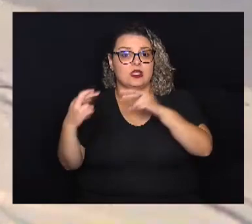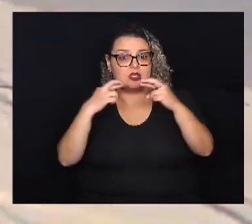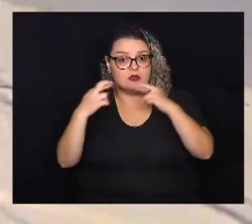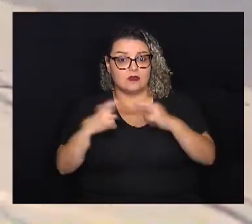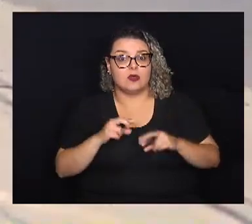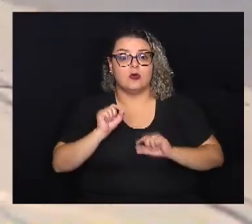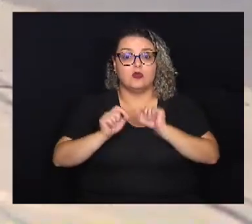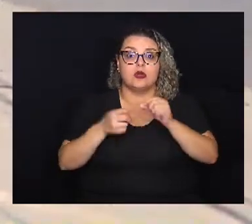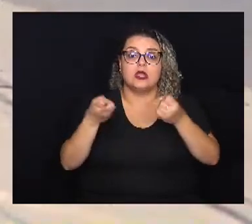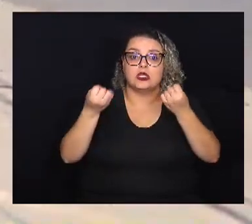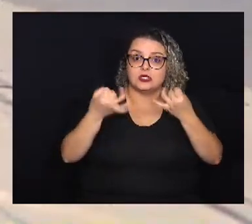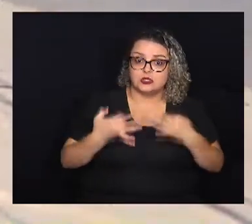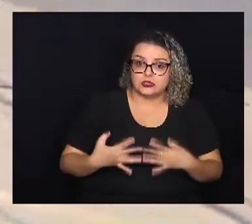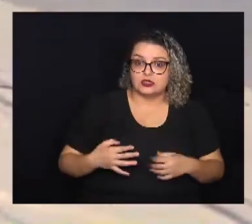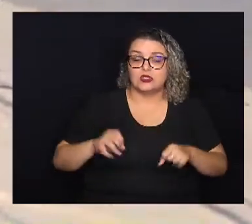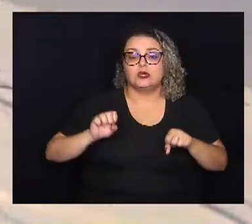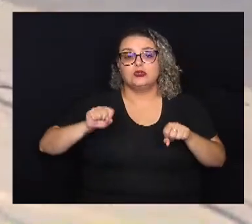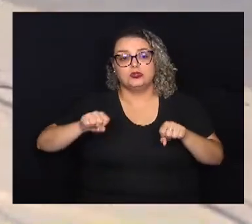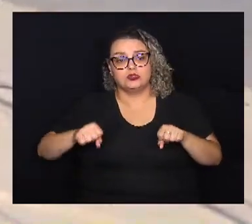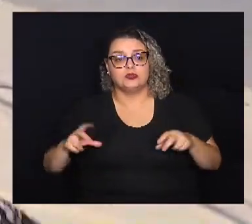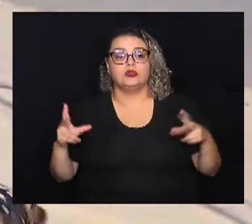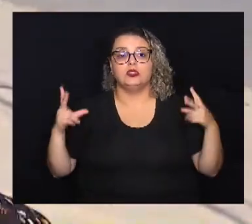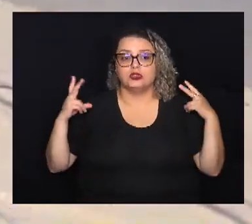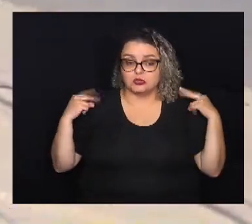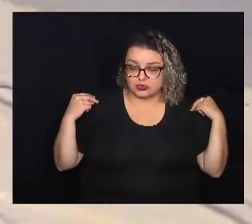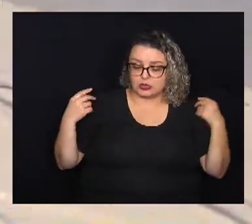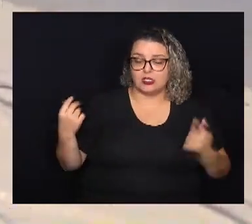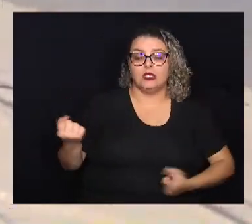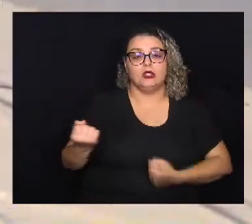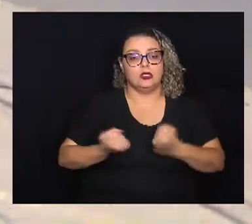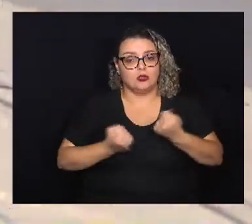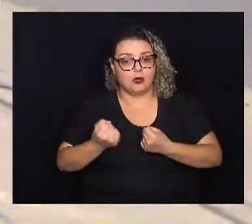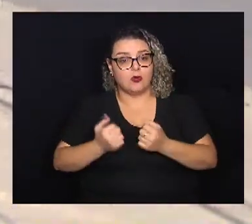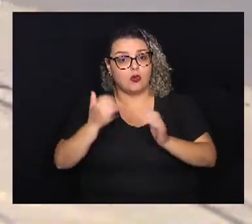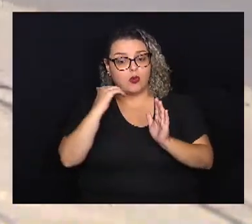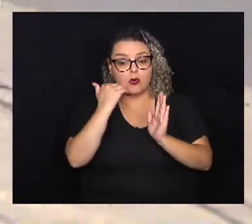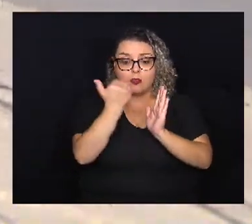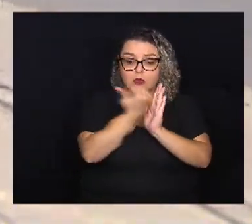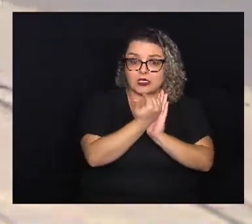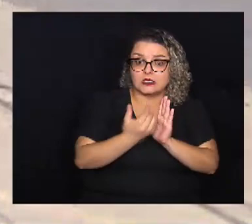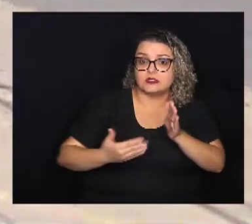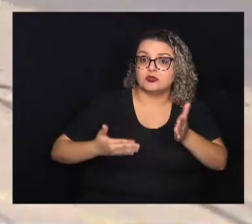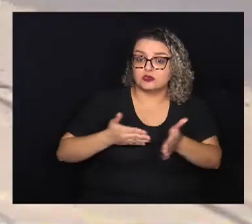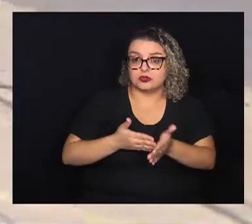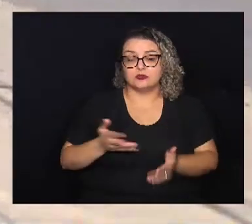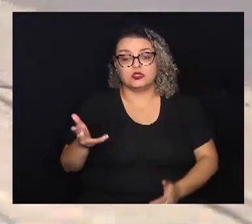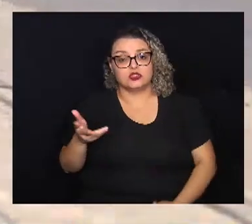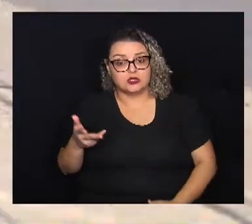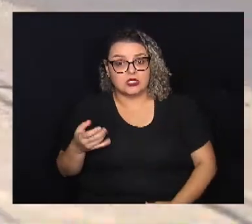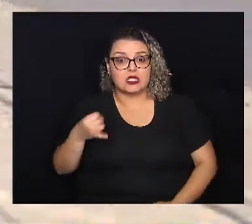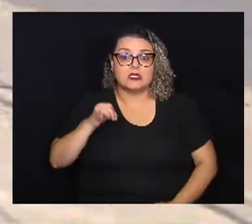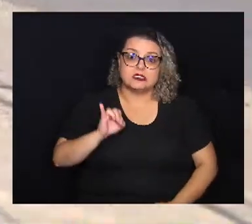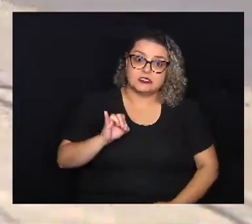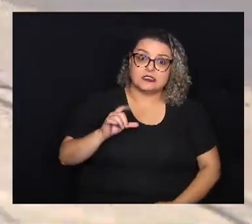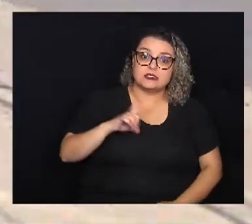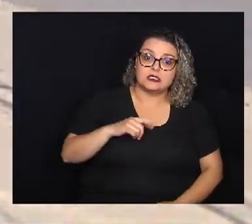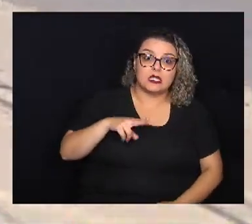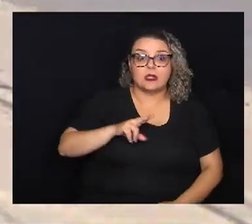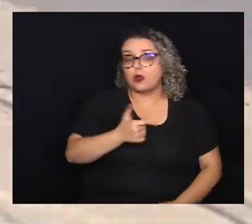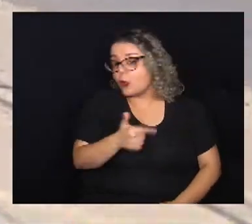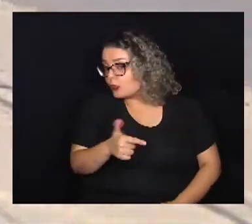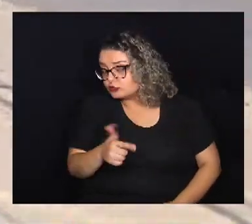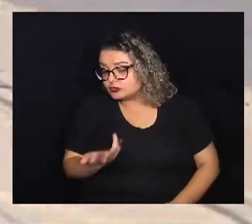orienta é que os motoristas, os motociclistas, eles obedeçam os limites de velocidade, independente se tem ou não a fiscalização,